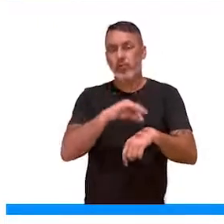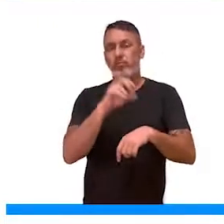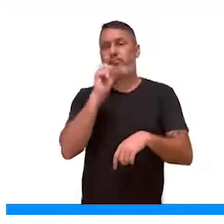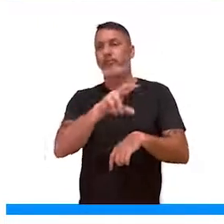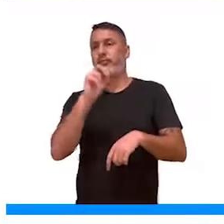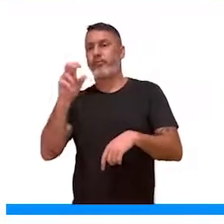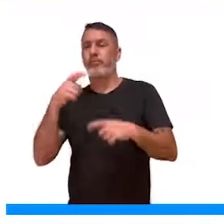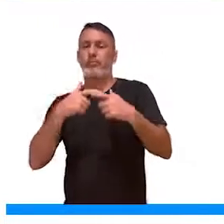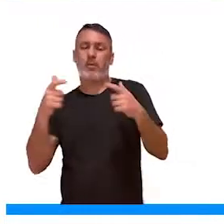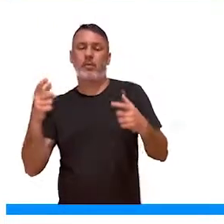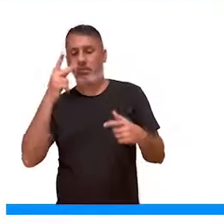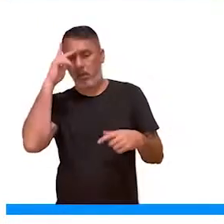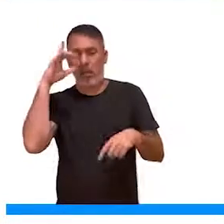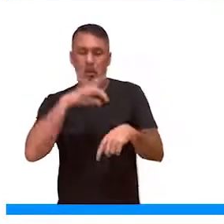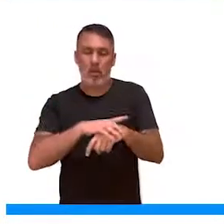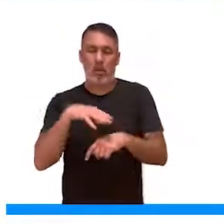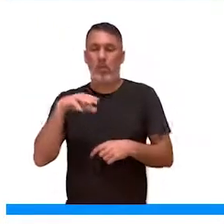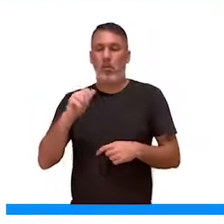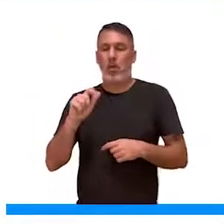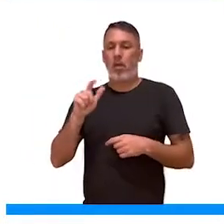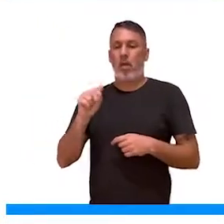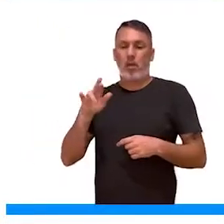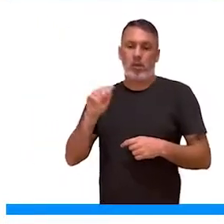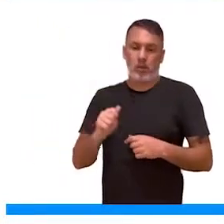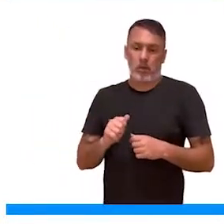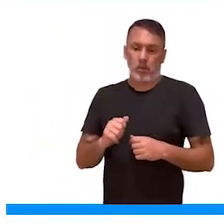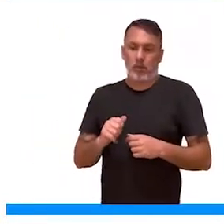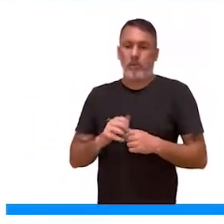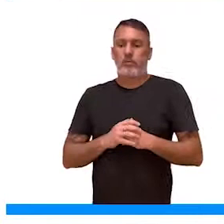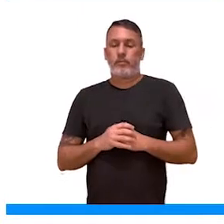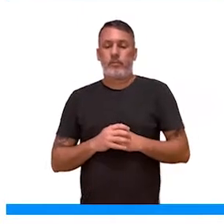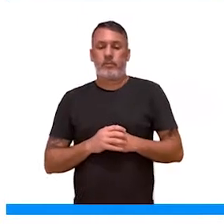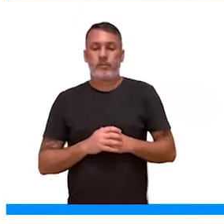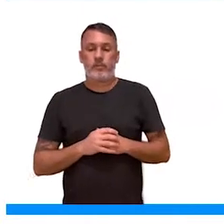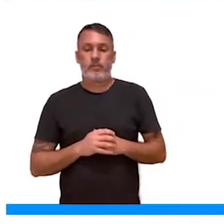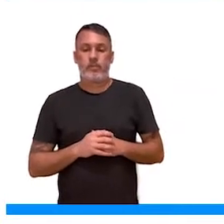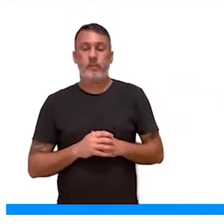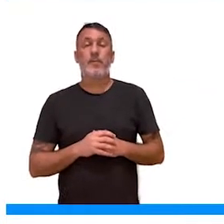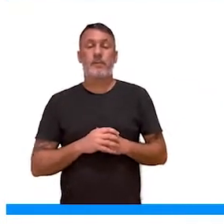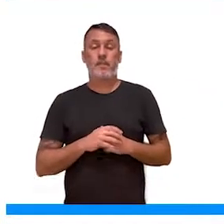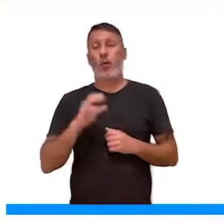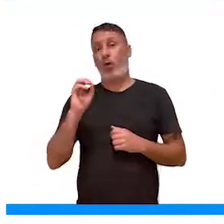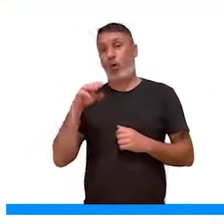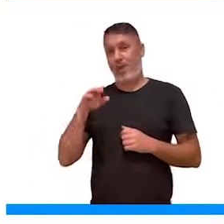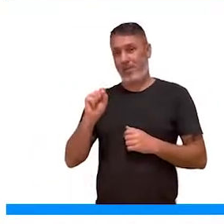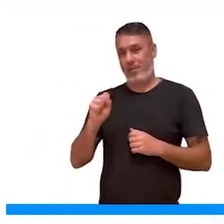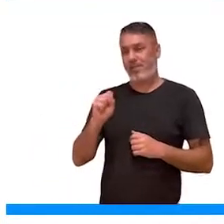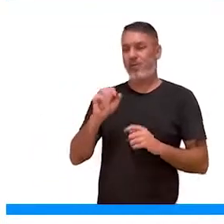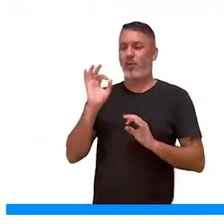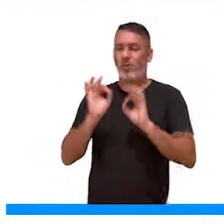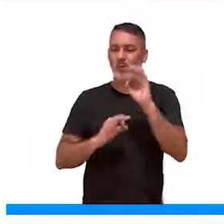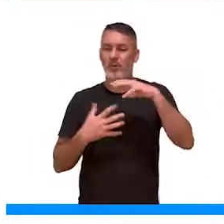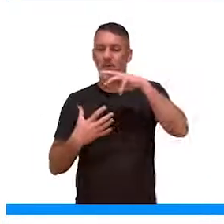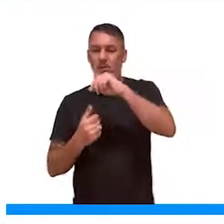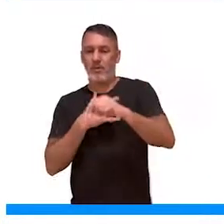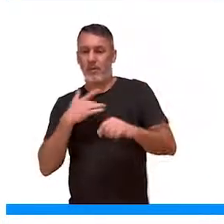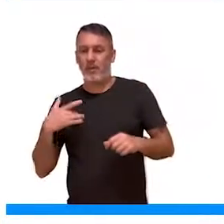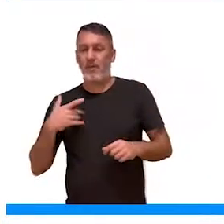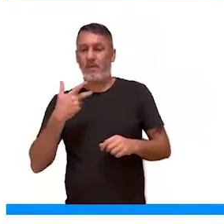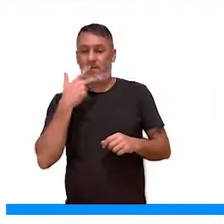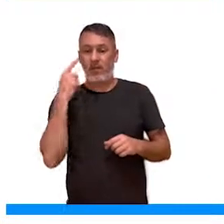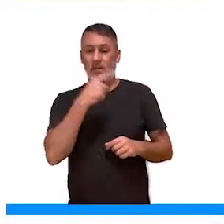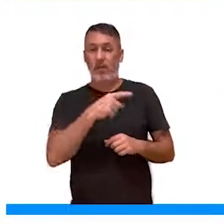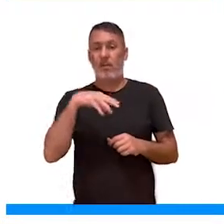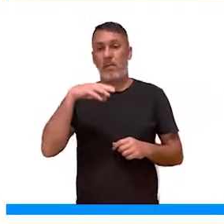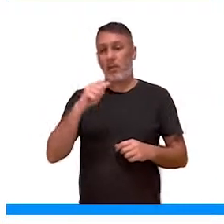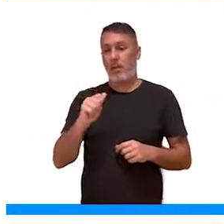né, que vai levar ele até o hospedeiro definitivo, no caso o homem. A Organização Mundial da